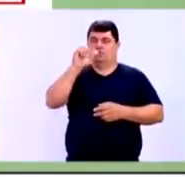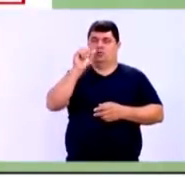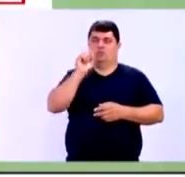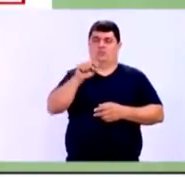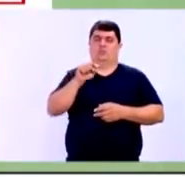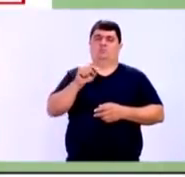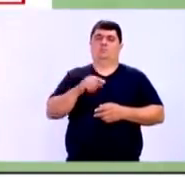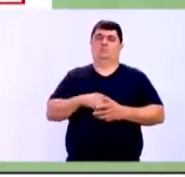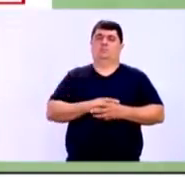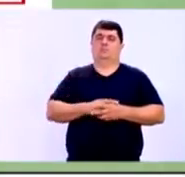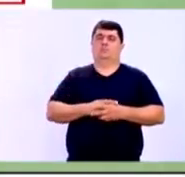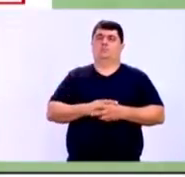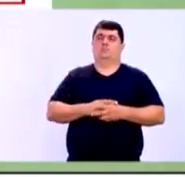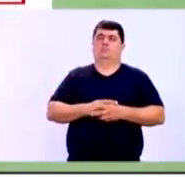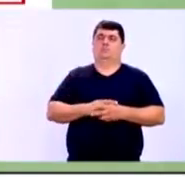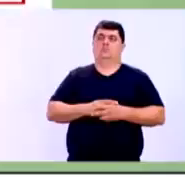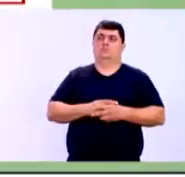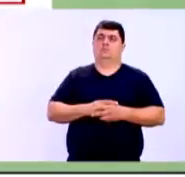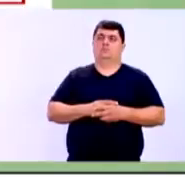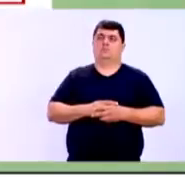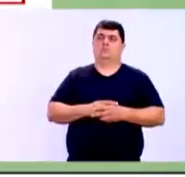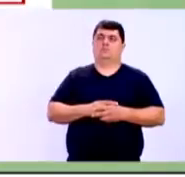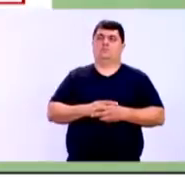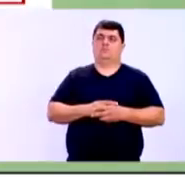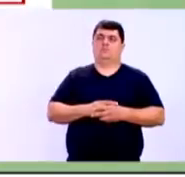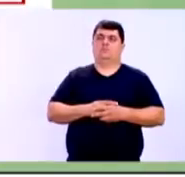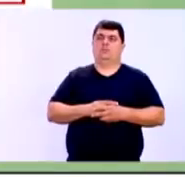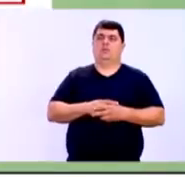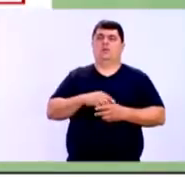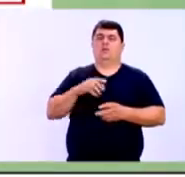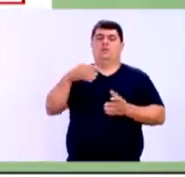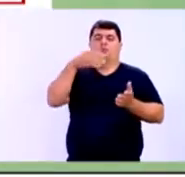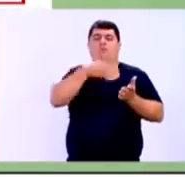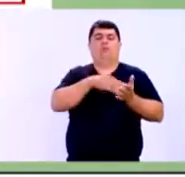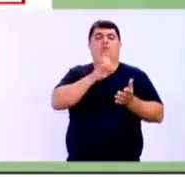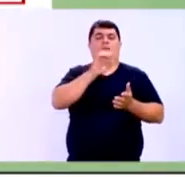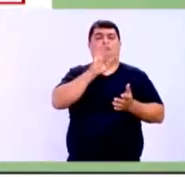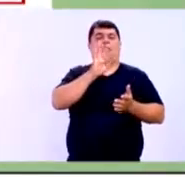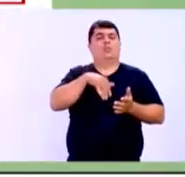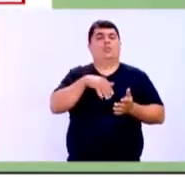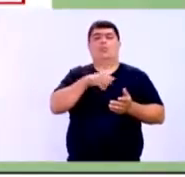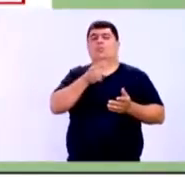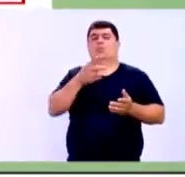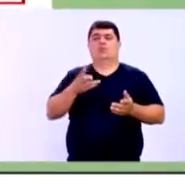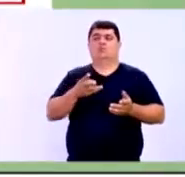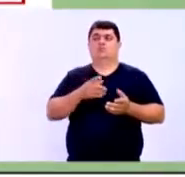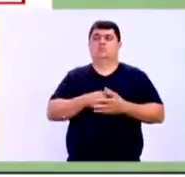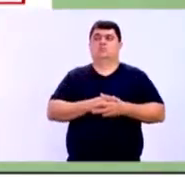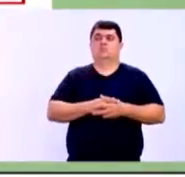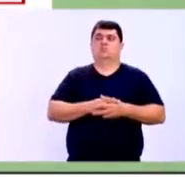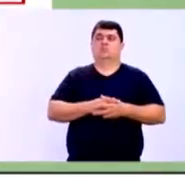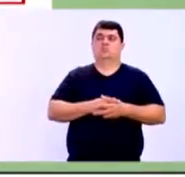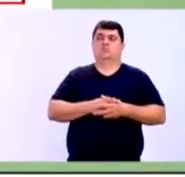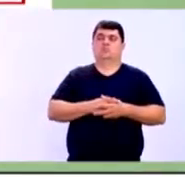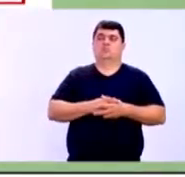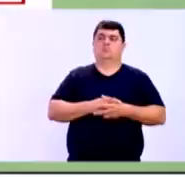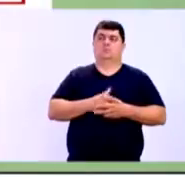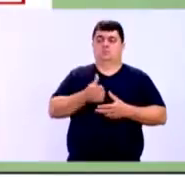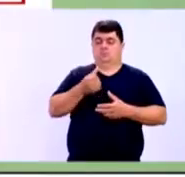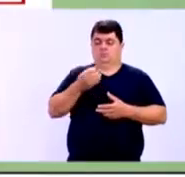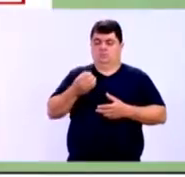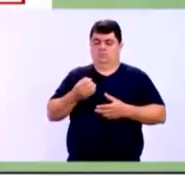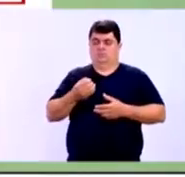mil, como lançado aqui. E o saldo final? Quanto que eu tenho lá no meu saldo final? Eu tenho 60